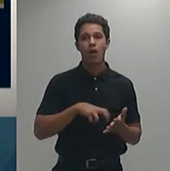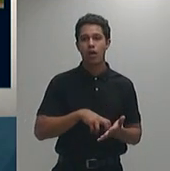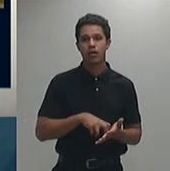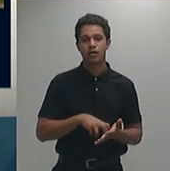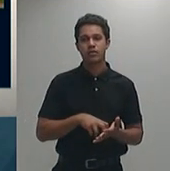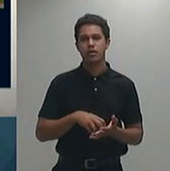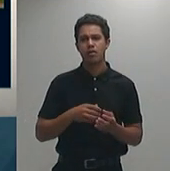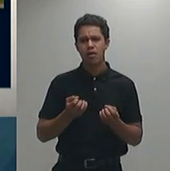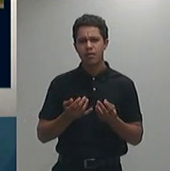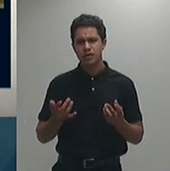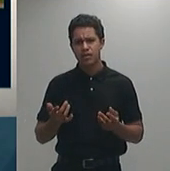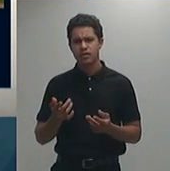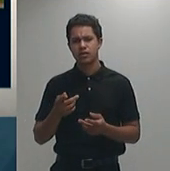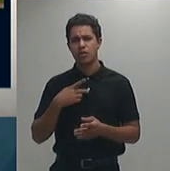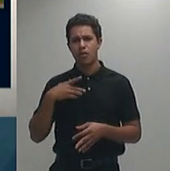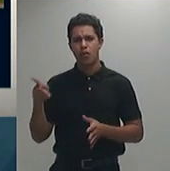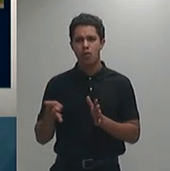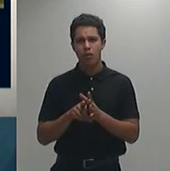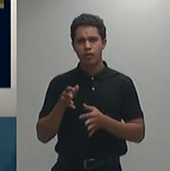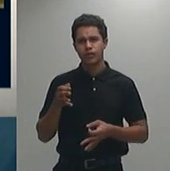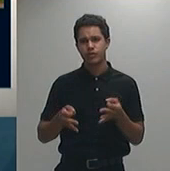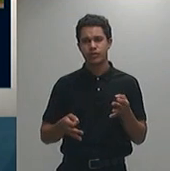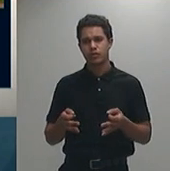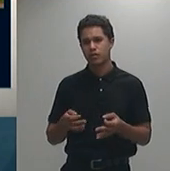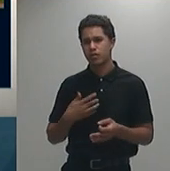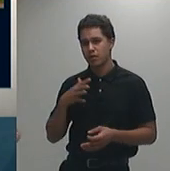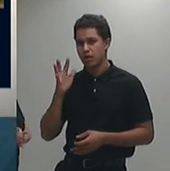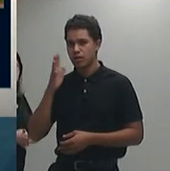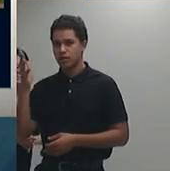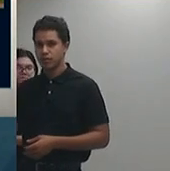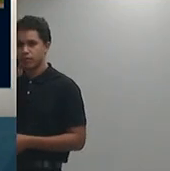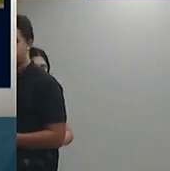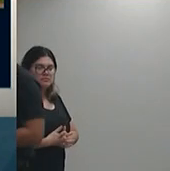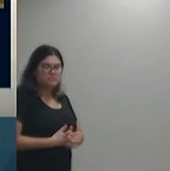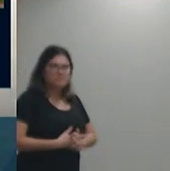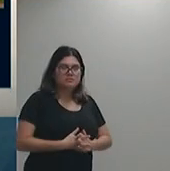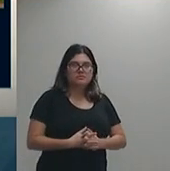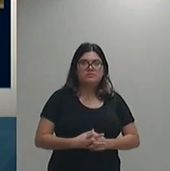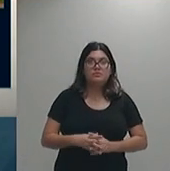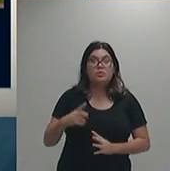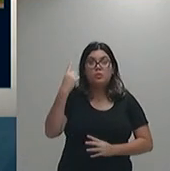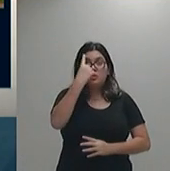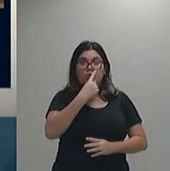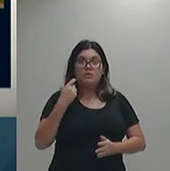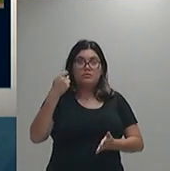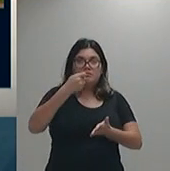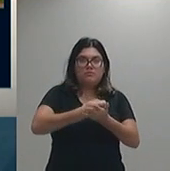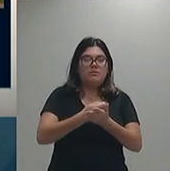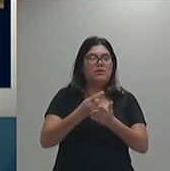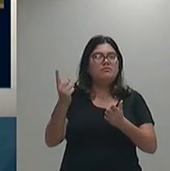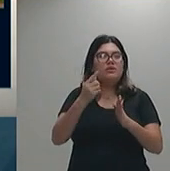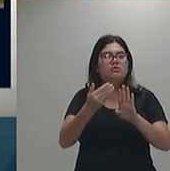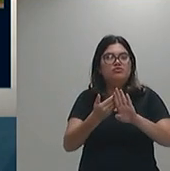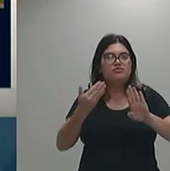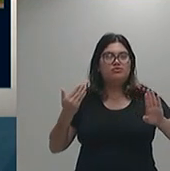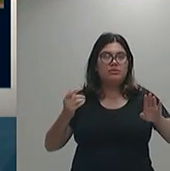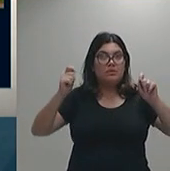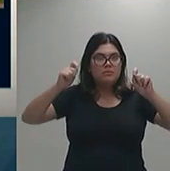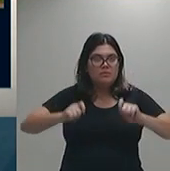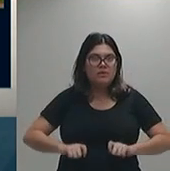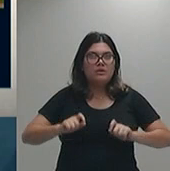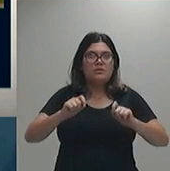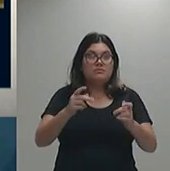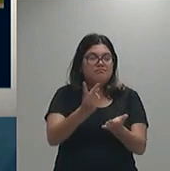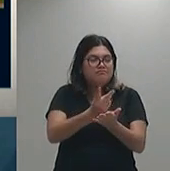equitativa do juiz para determinação dos honorários não Afasta a possibilidade de que os